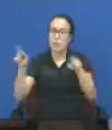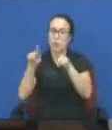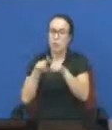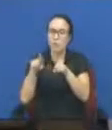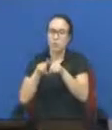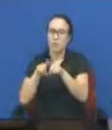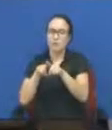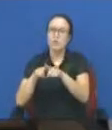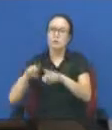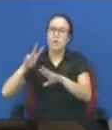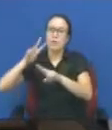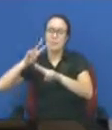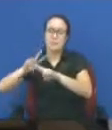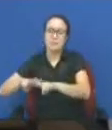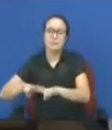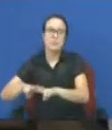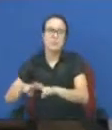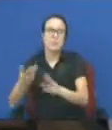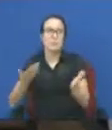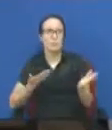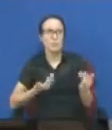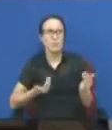para